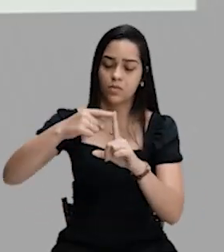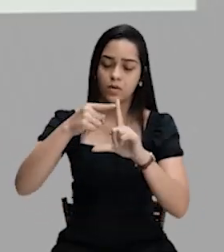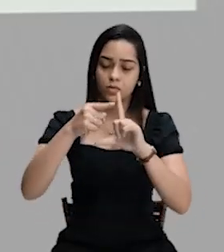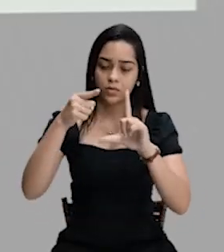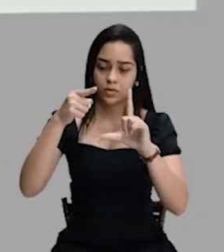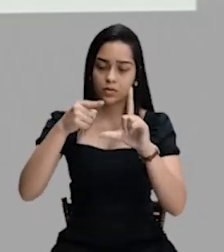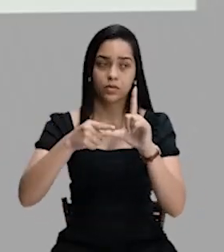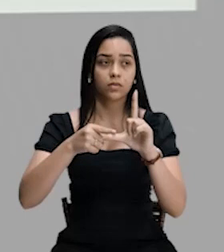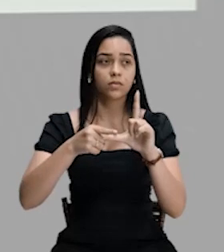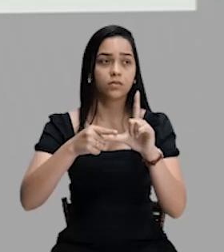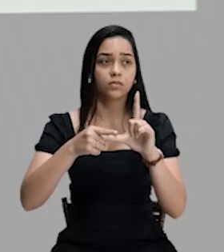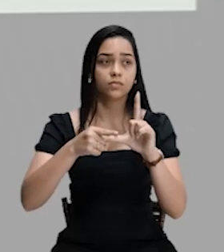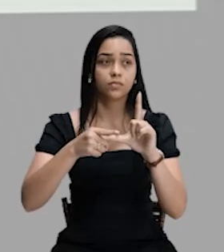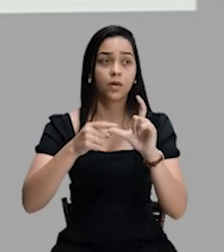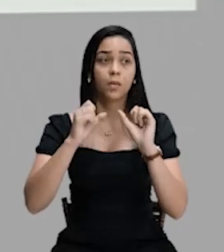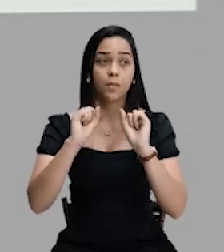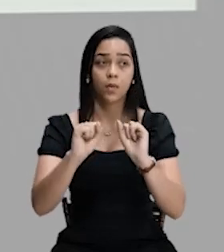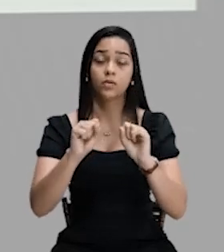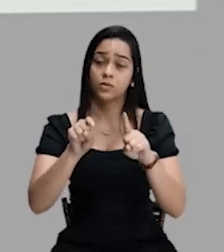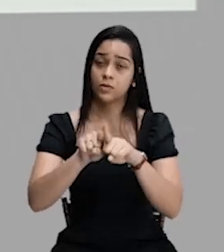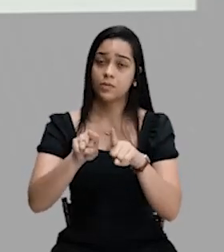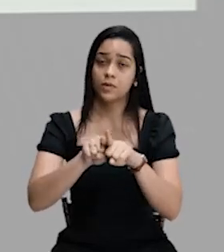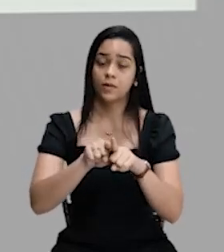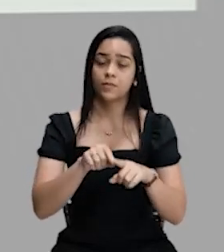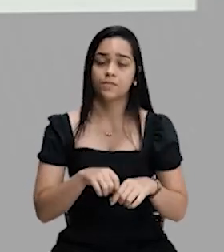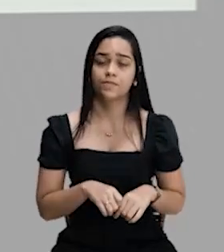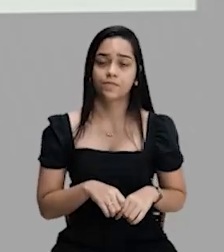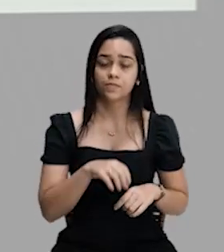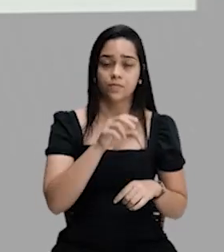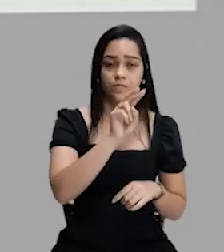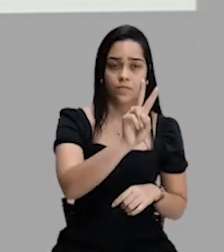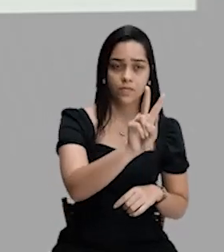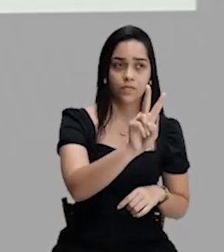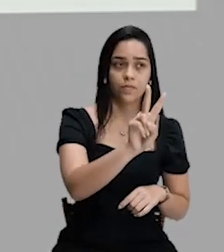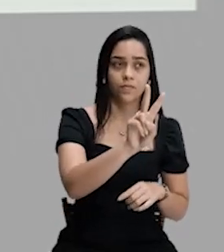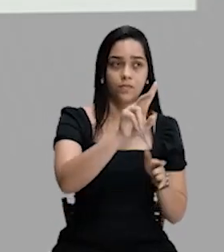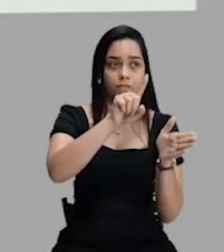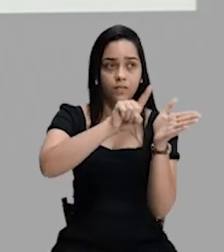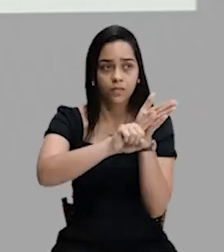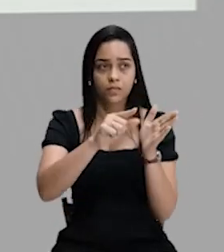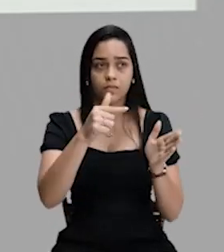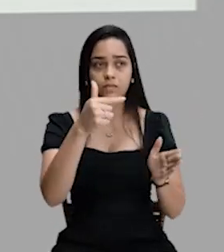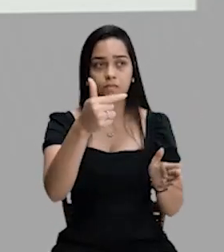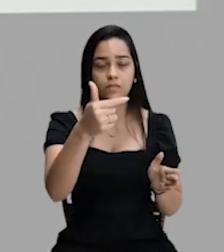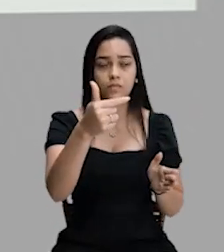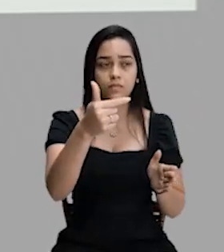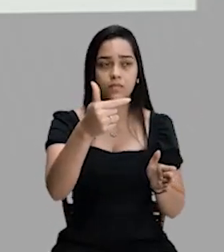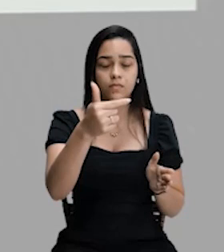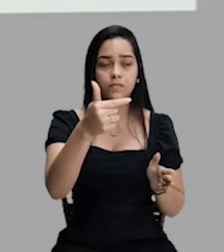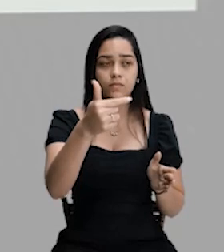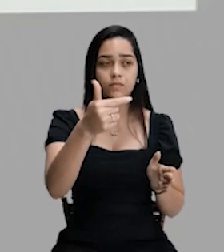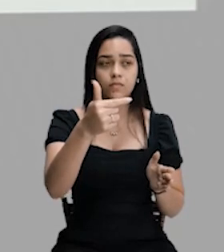ângulos ele pode ser assim também ó vê menos dois